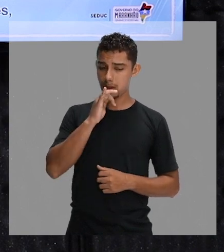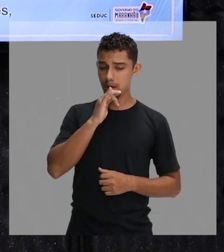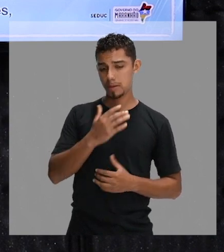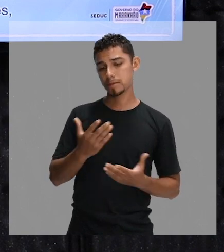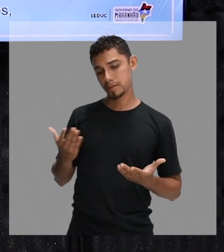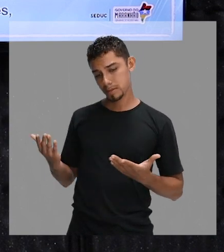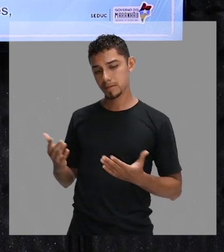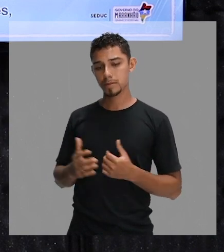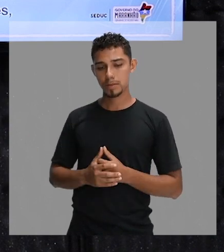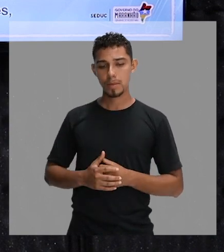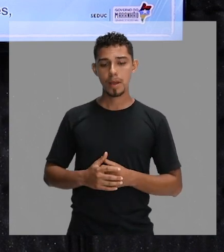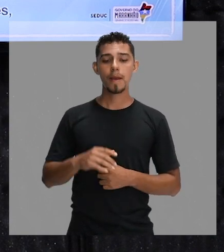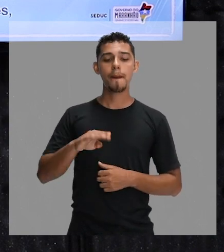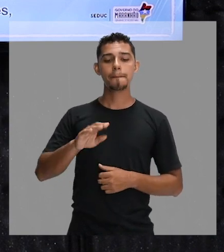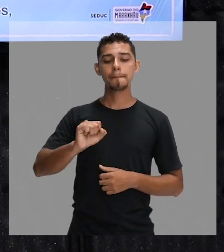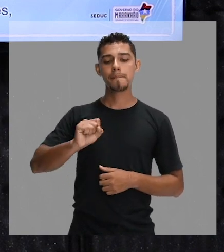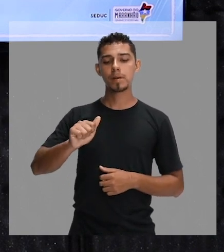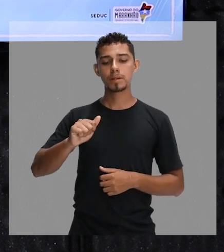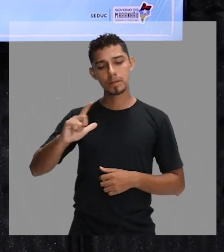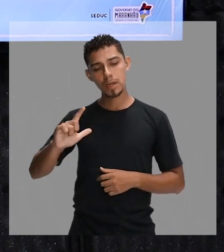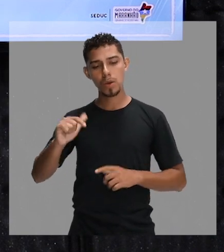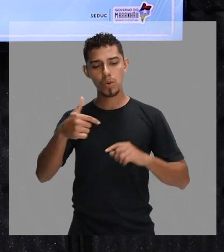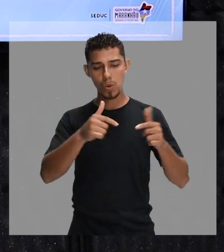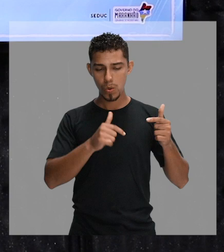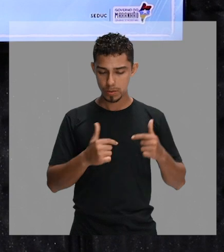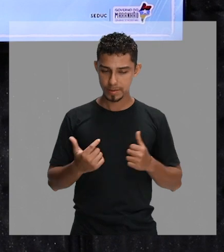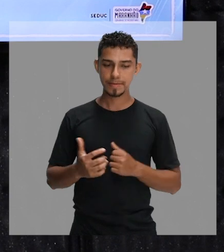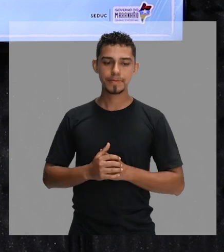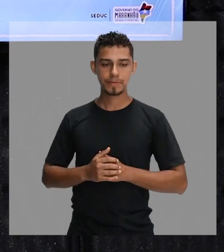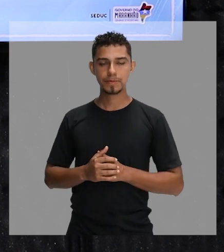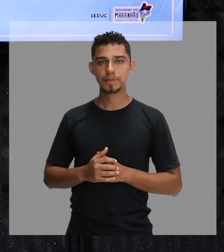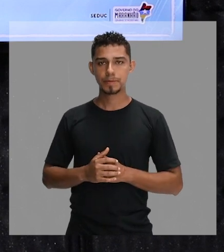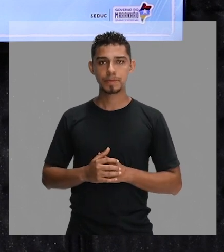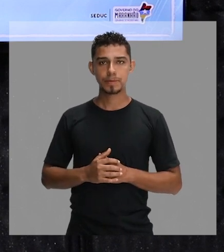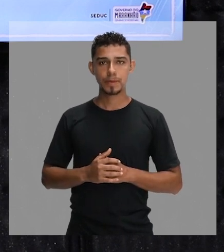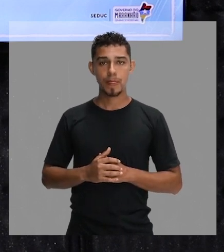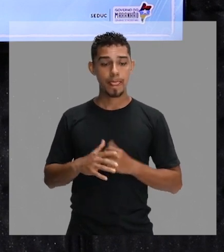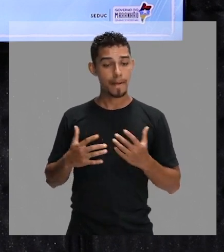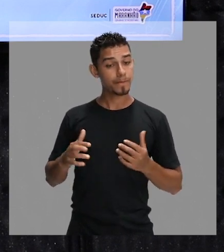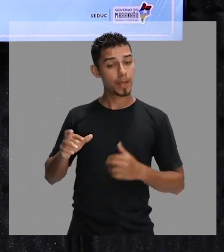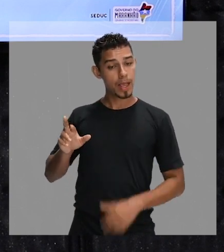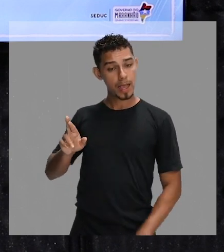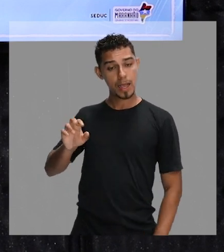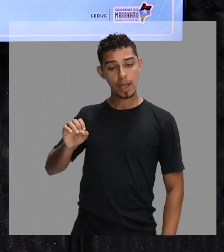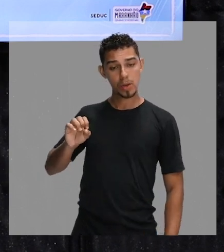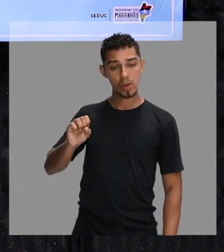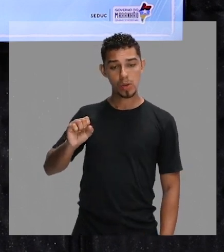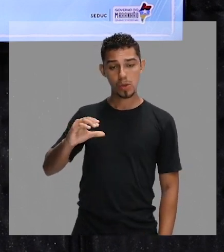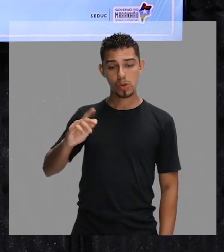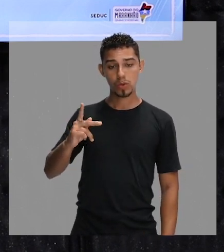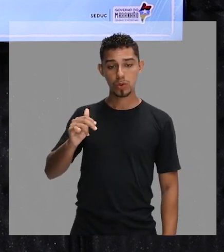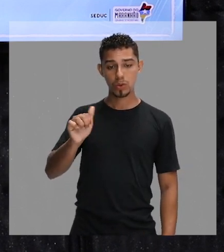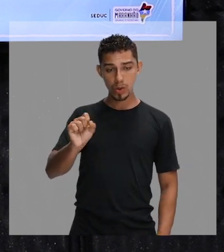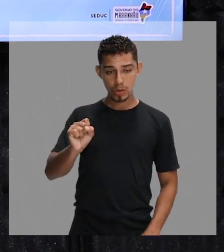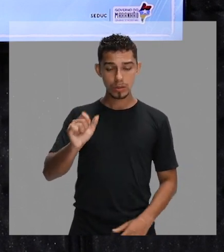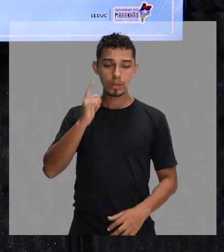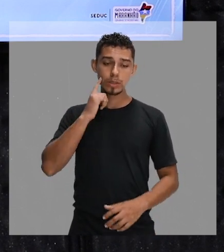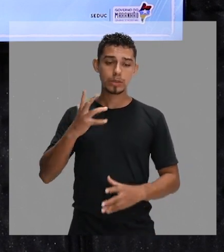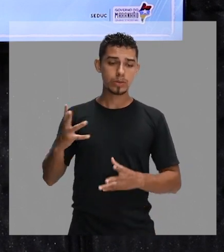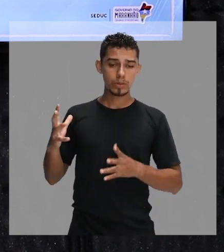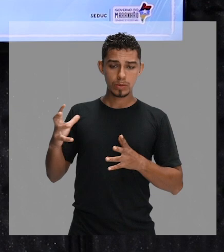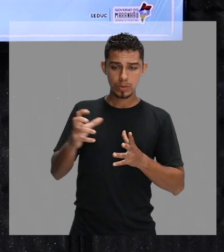disso, basalto, pedra-pomes e outras. As rochas sedimentares são formadas pelo acúmulo de sedimentos,